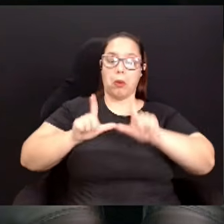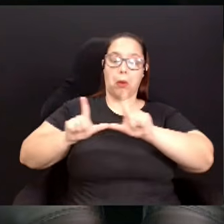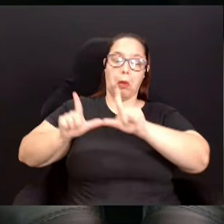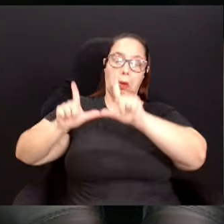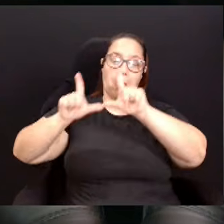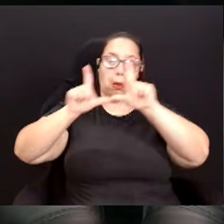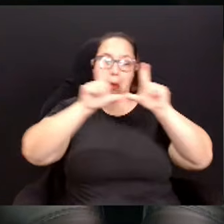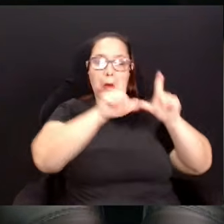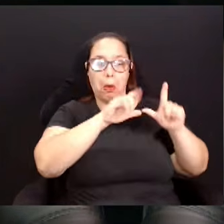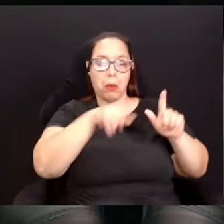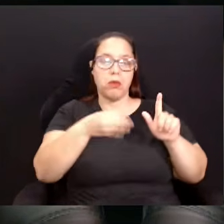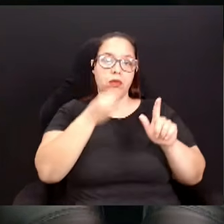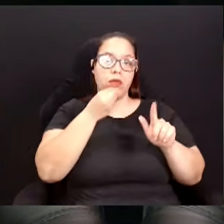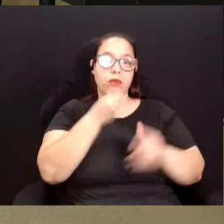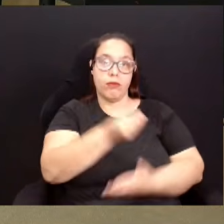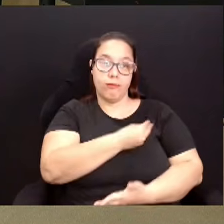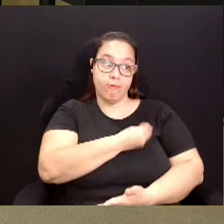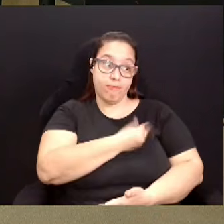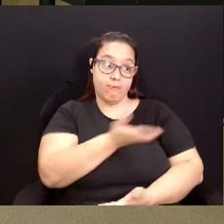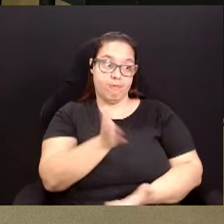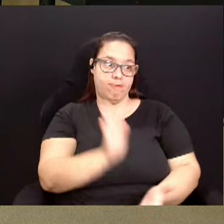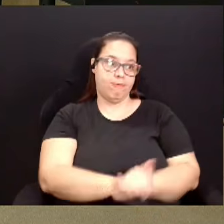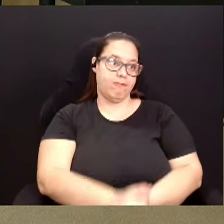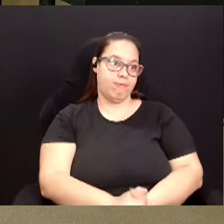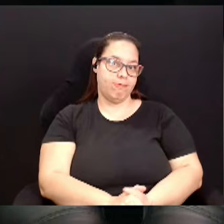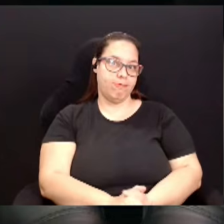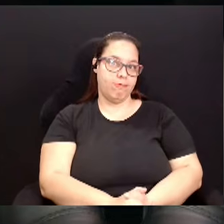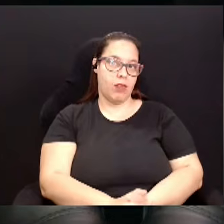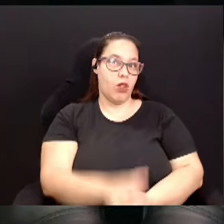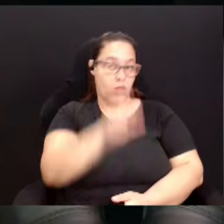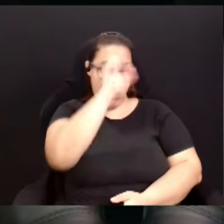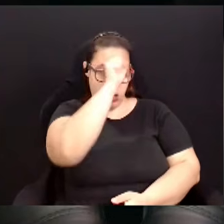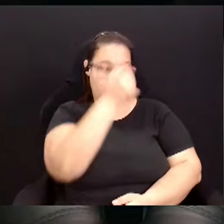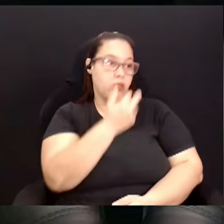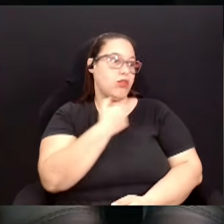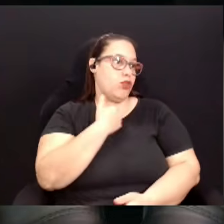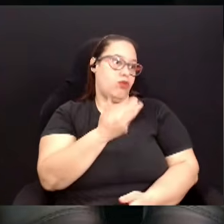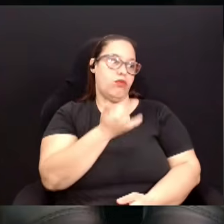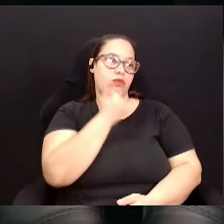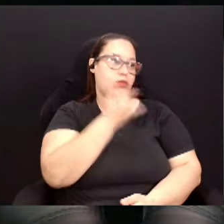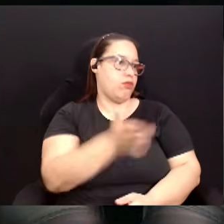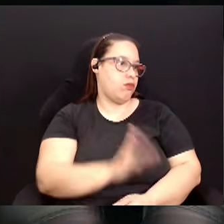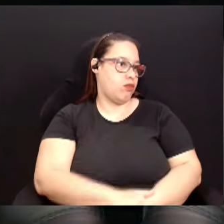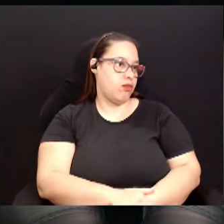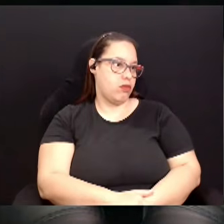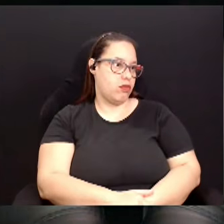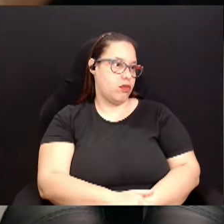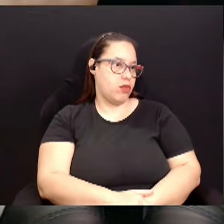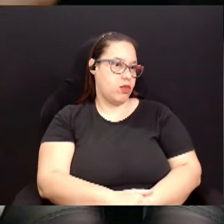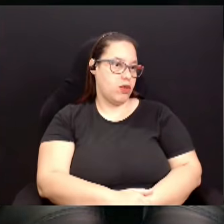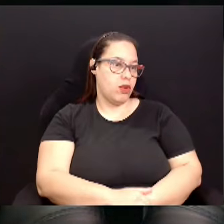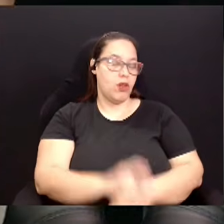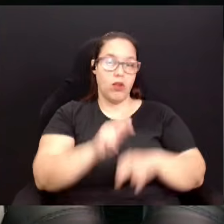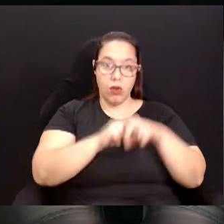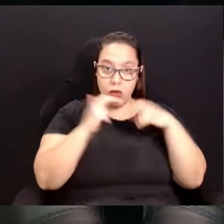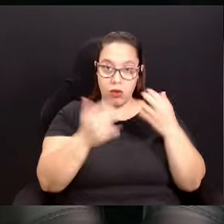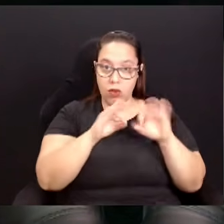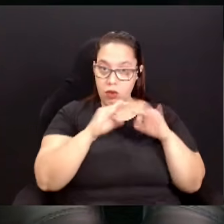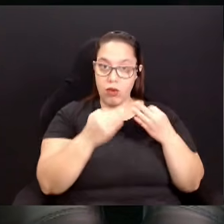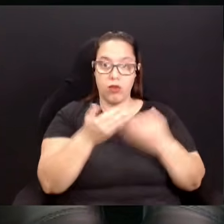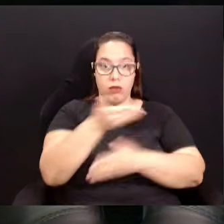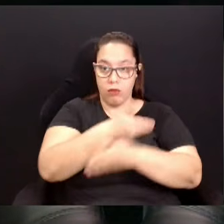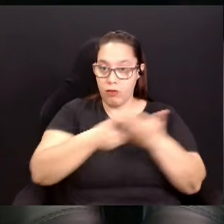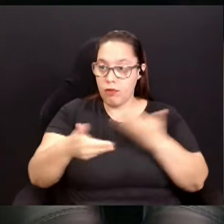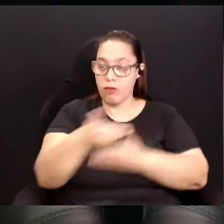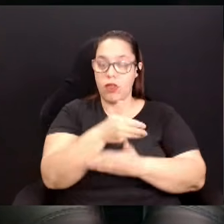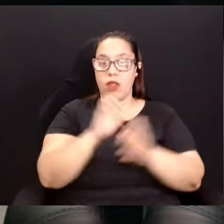essas vivências. Então ele não vai aprender, sinto muito. Se ele não participa da roda de família, se ele não participa dos eventos